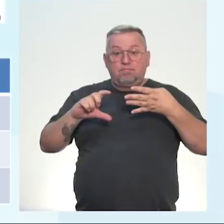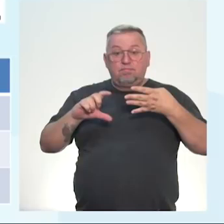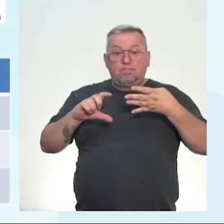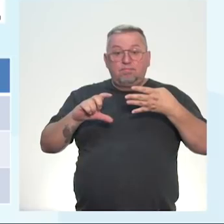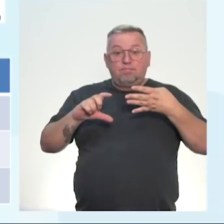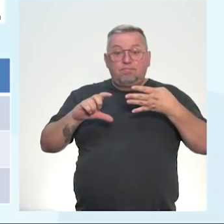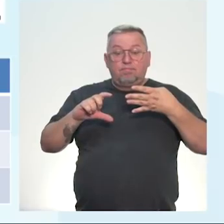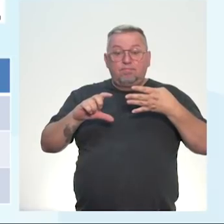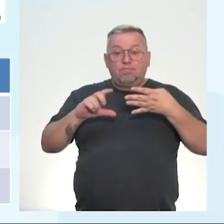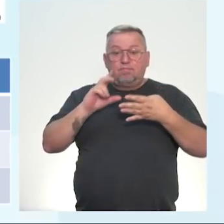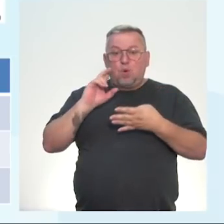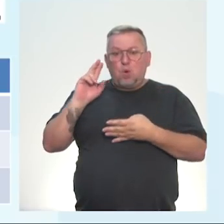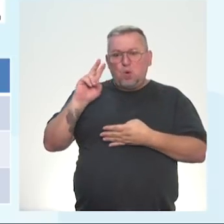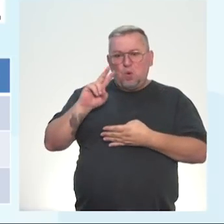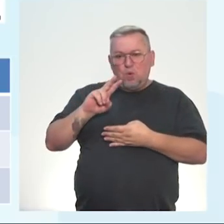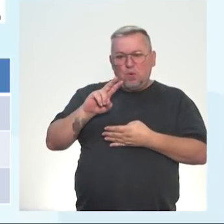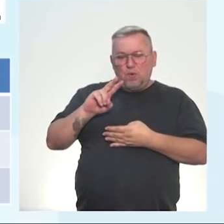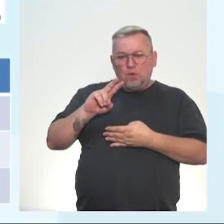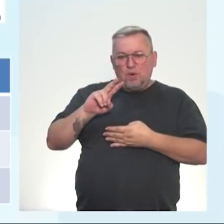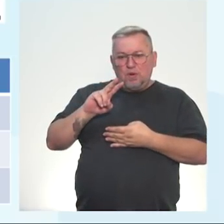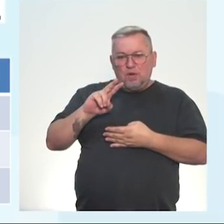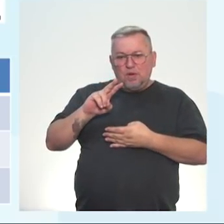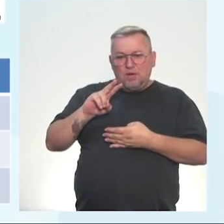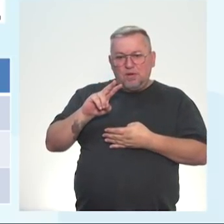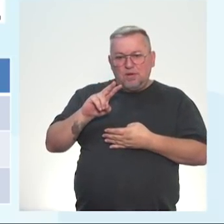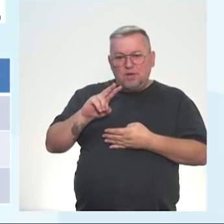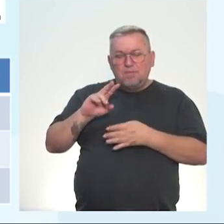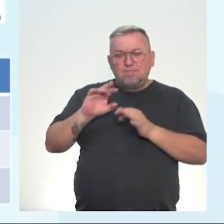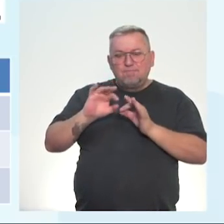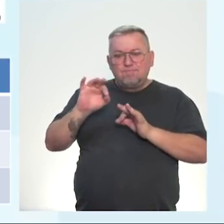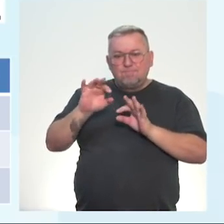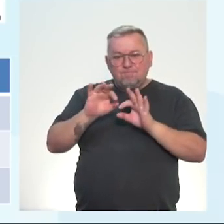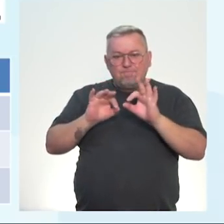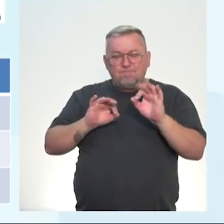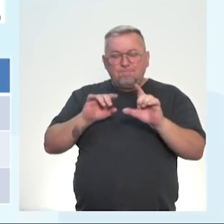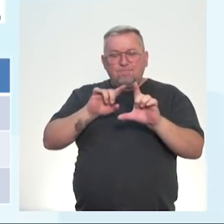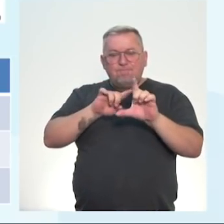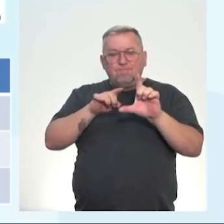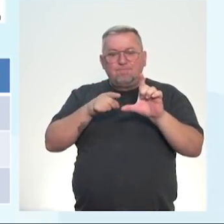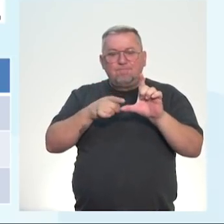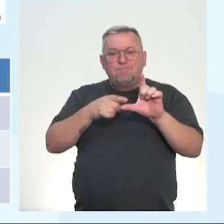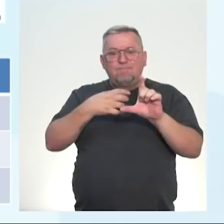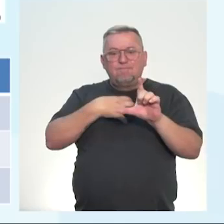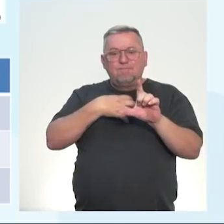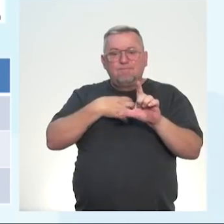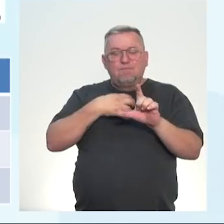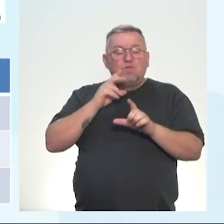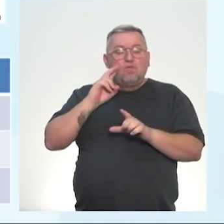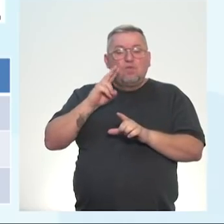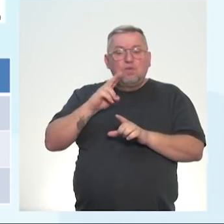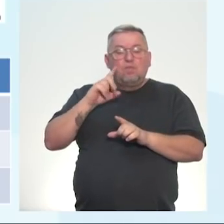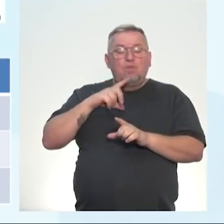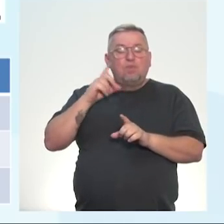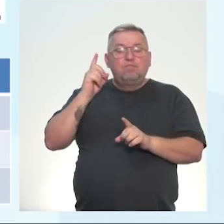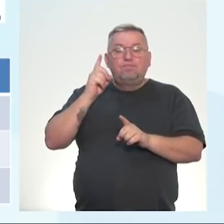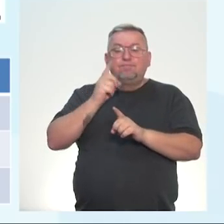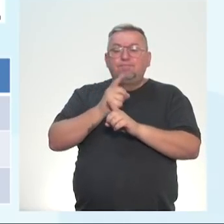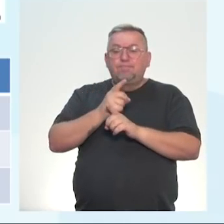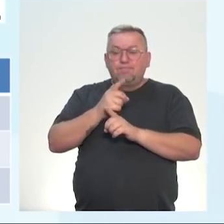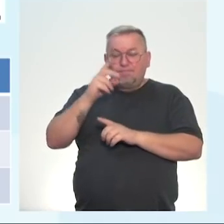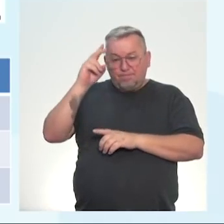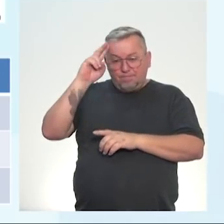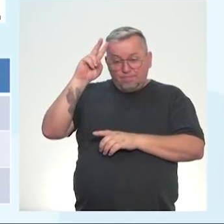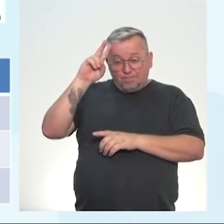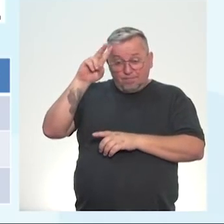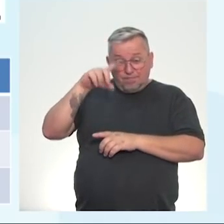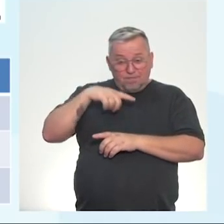problema. Olhando isso, me fala essas medidas de ângulos. Qual que é uma característica que você pode identificar? Lembrando